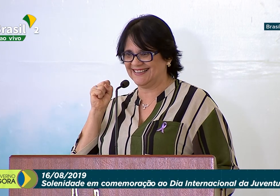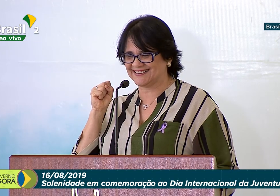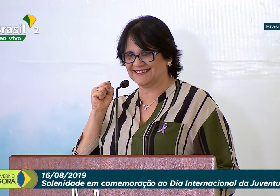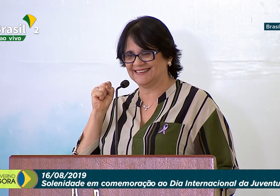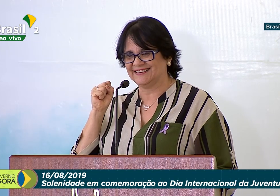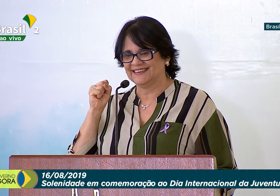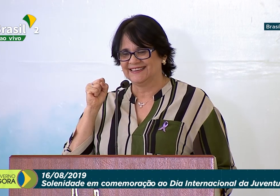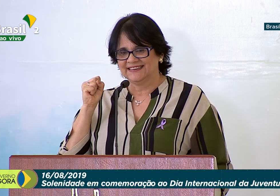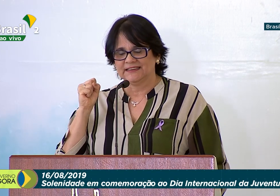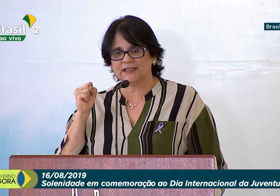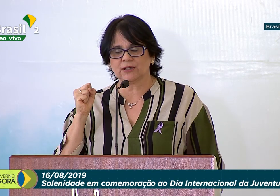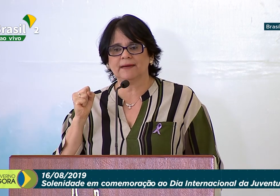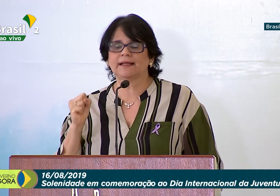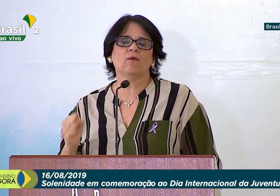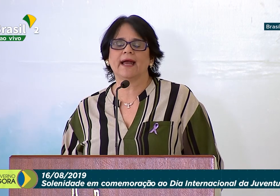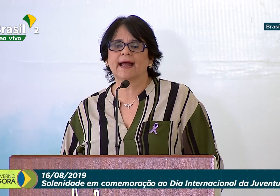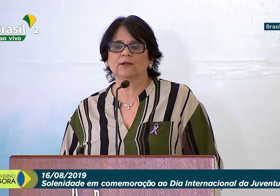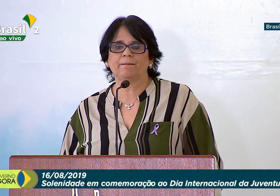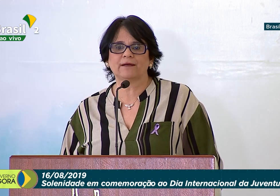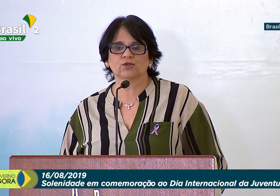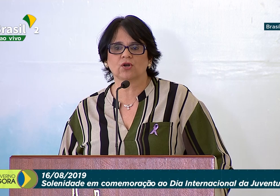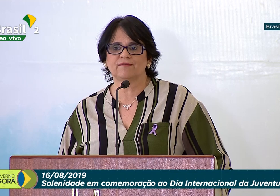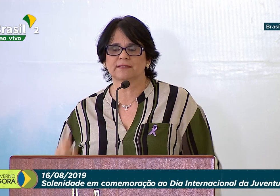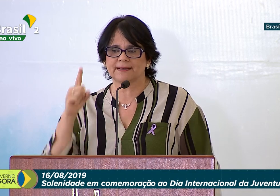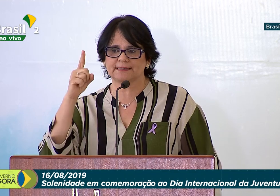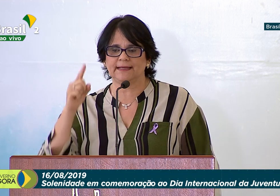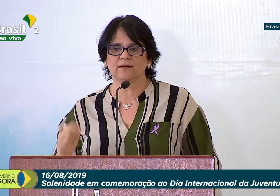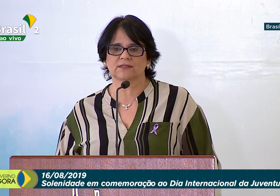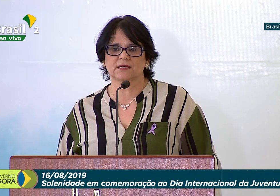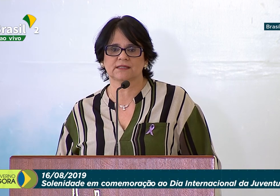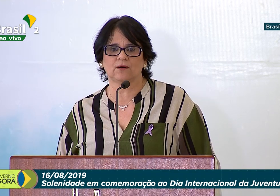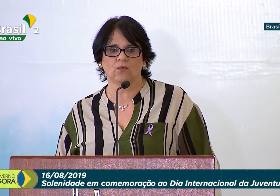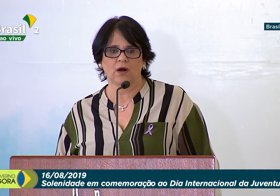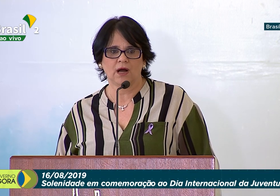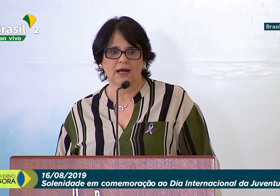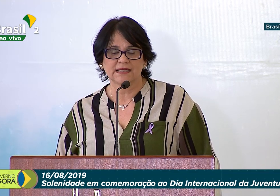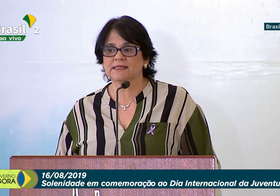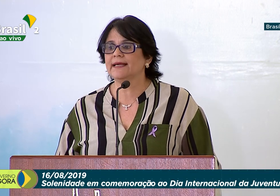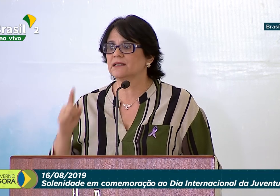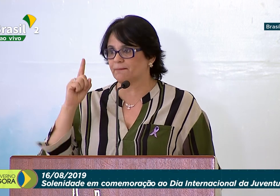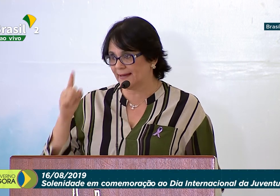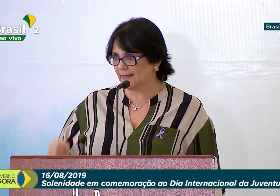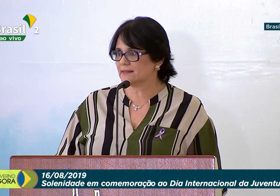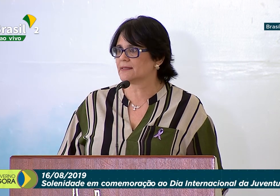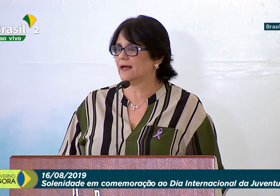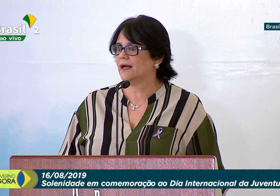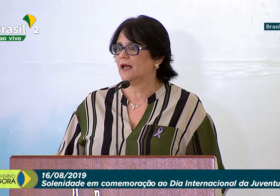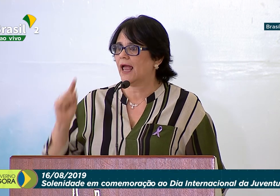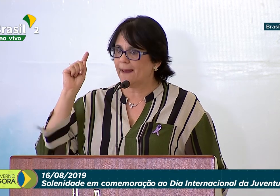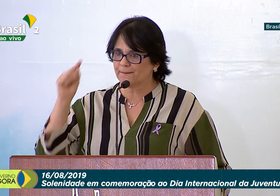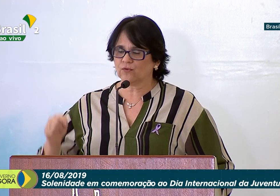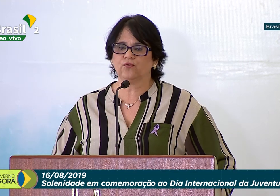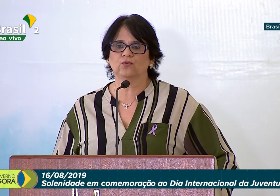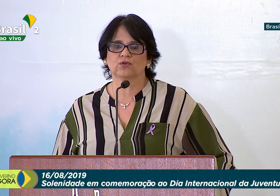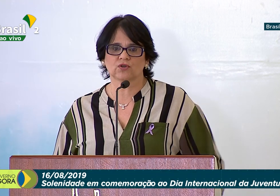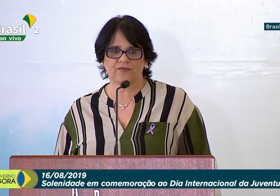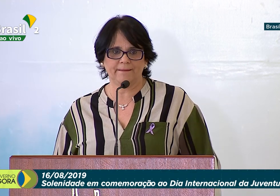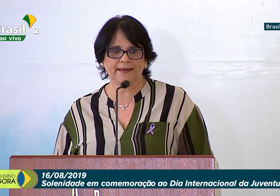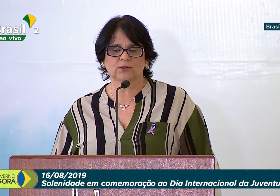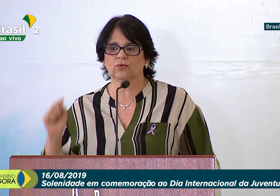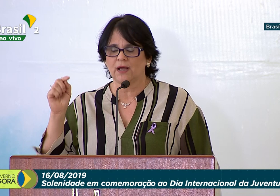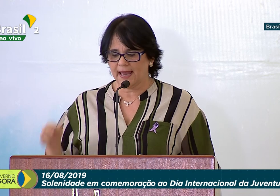tanto de falar isso. Deixa eu mandar um recado para os jovens brasileiros que estão sem esperança, em